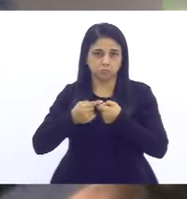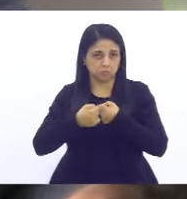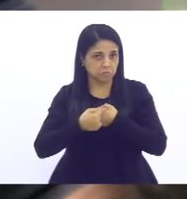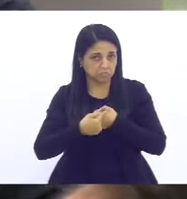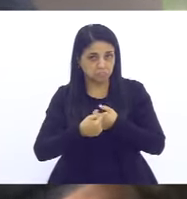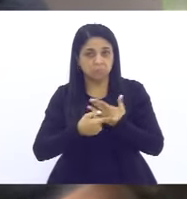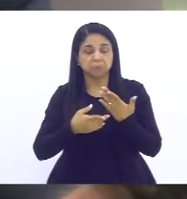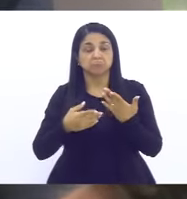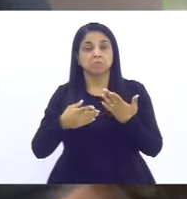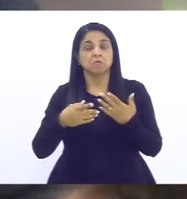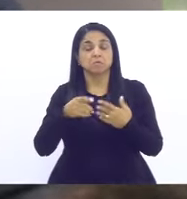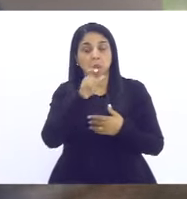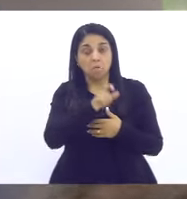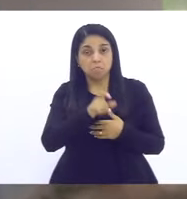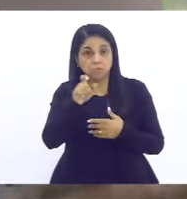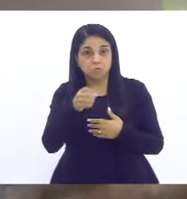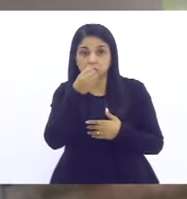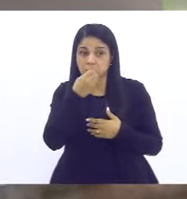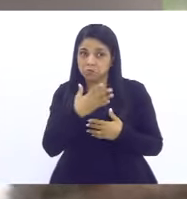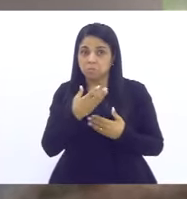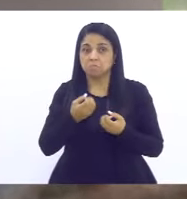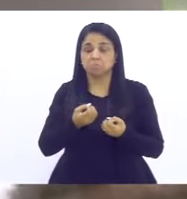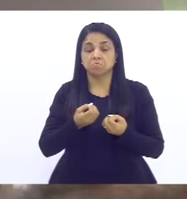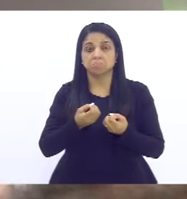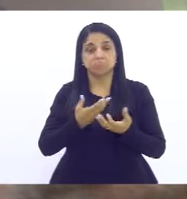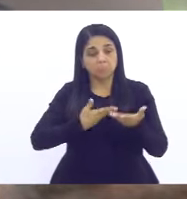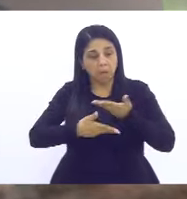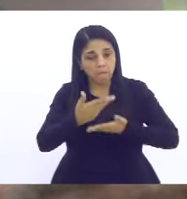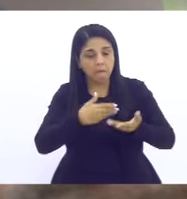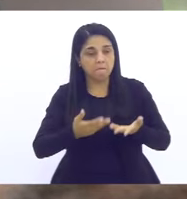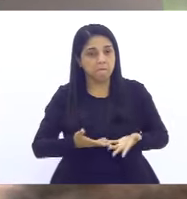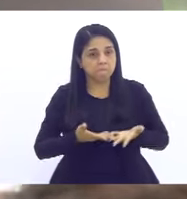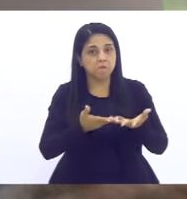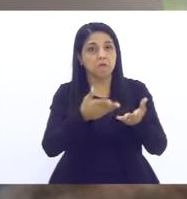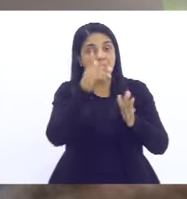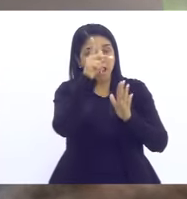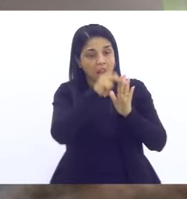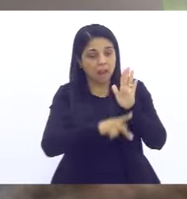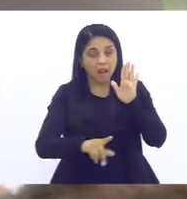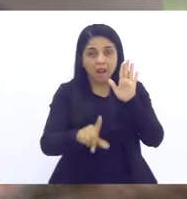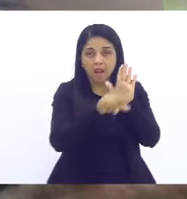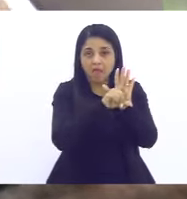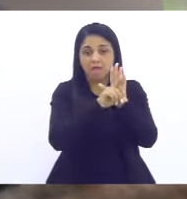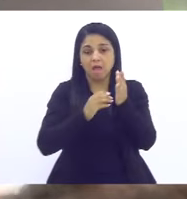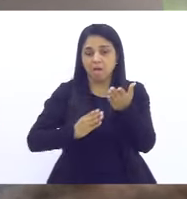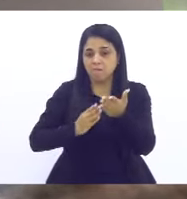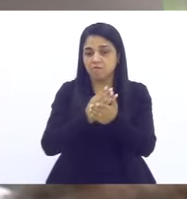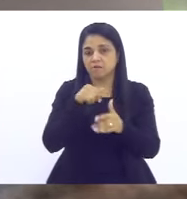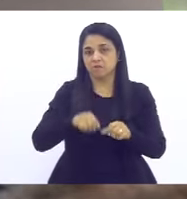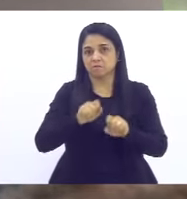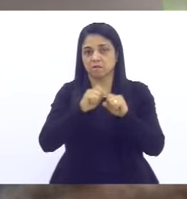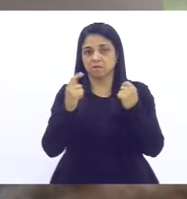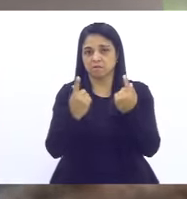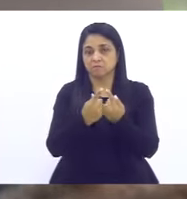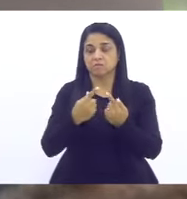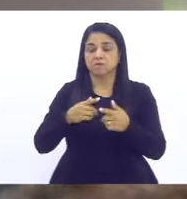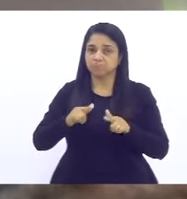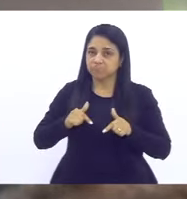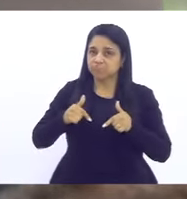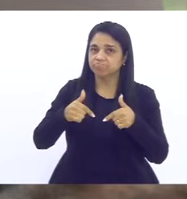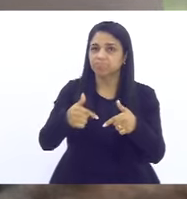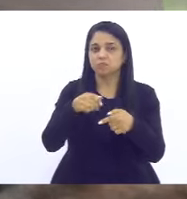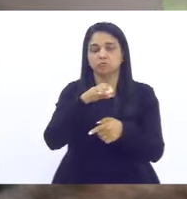ser beneficiadas nesse momento agora pelo nosso estado, por lei aprovada nessa casa e por empenho do governo do estado em